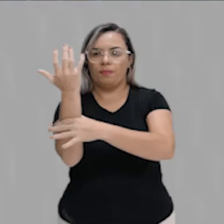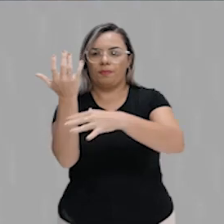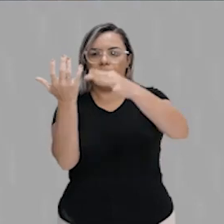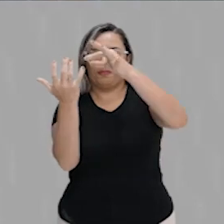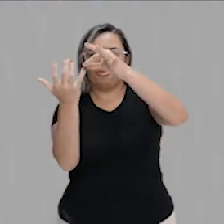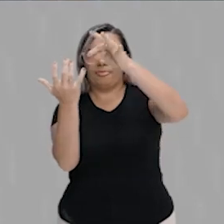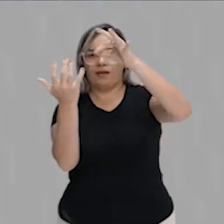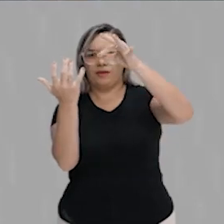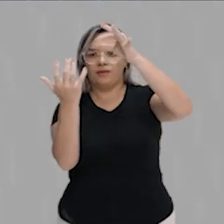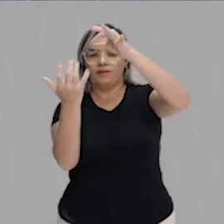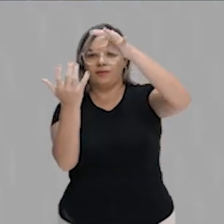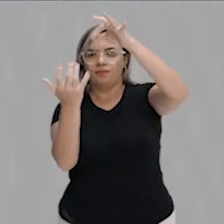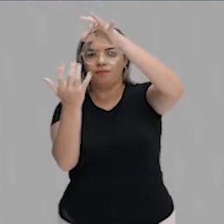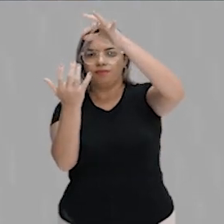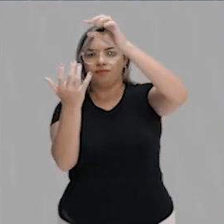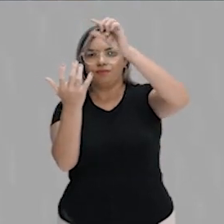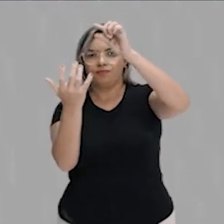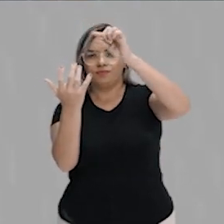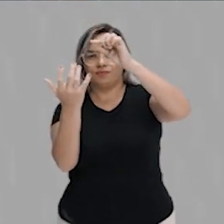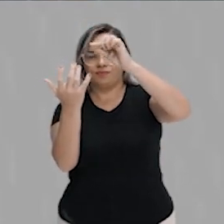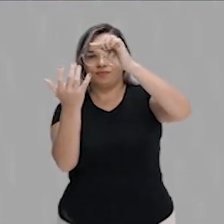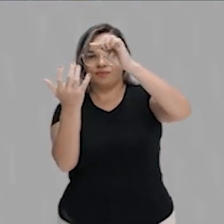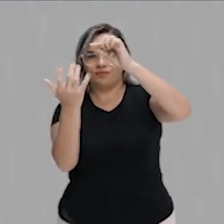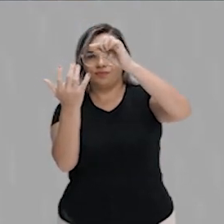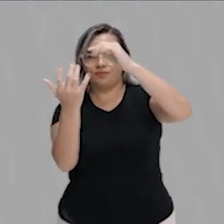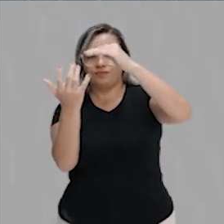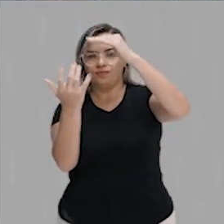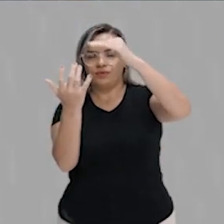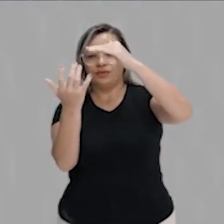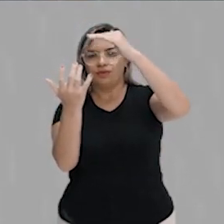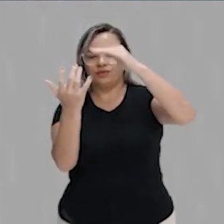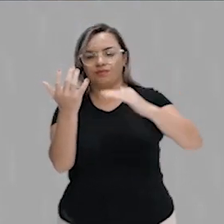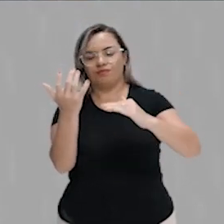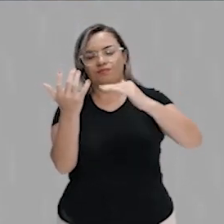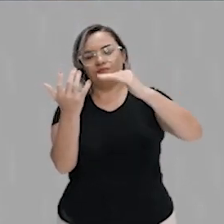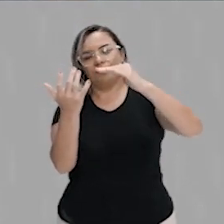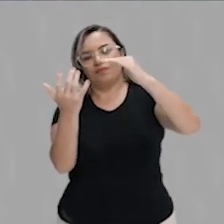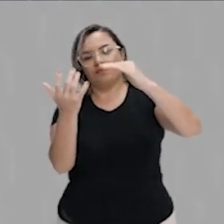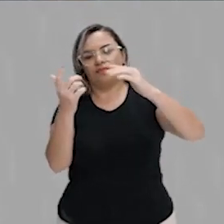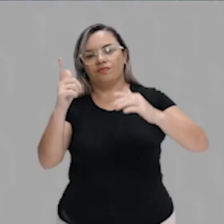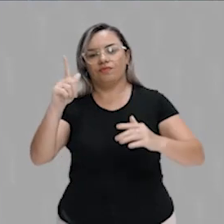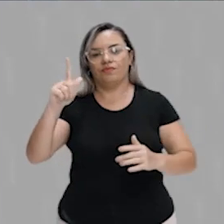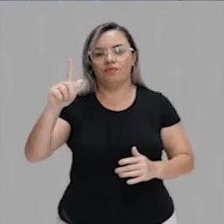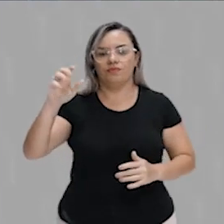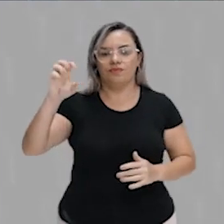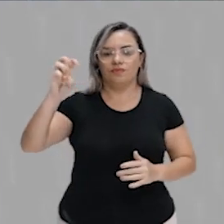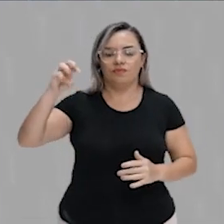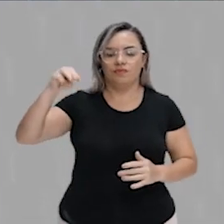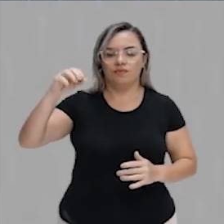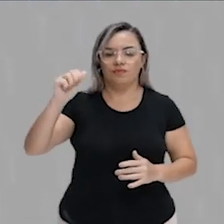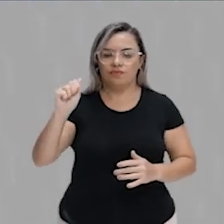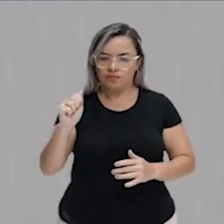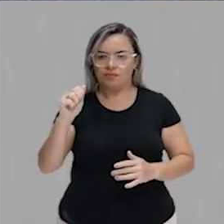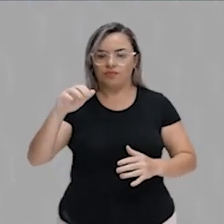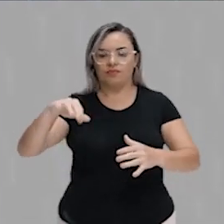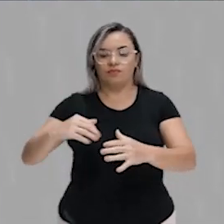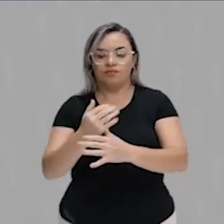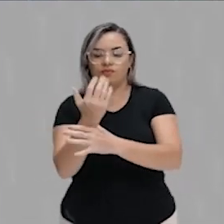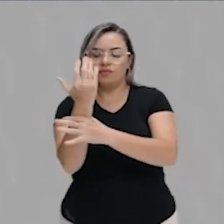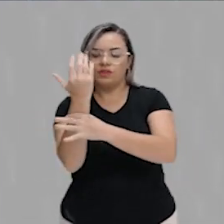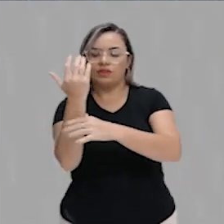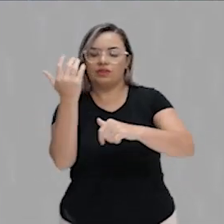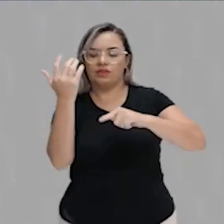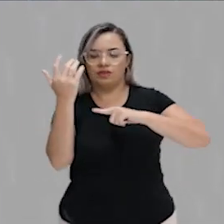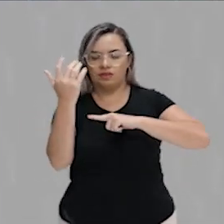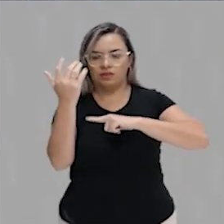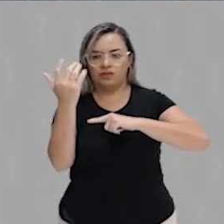miudinhas, que elas estão em processo de crescimento? Aquilo ali é gema. Tem a gema que fica na parte de cima da planta e tem